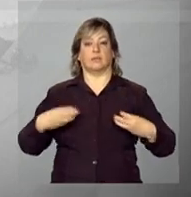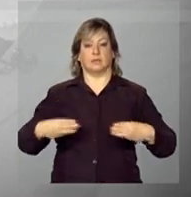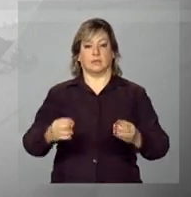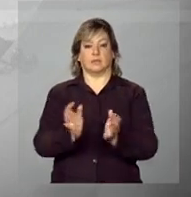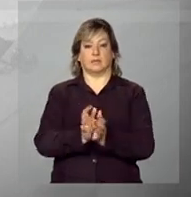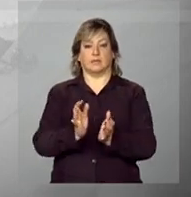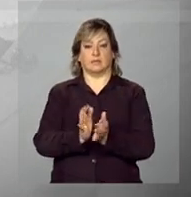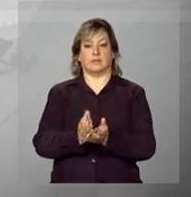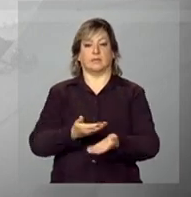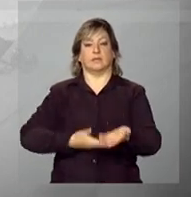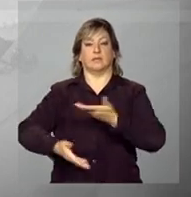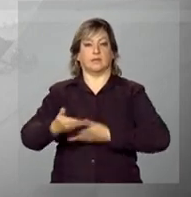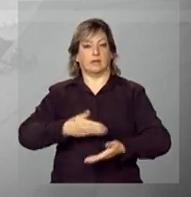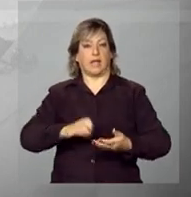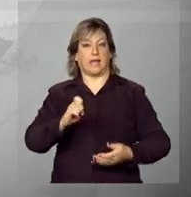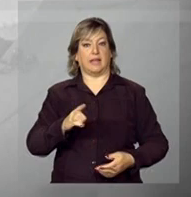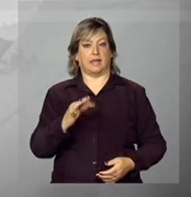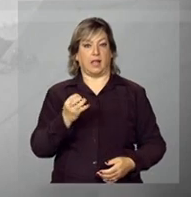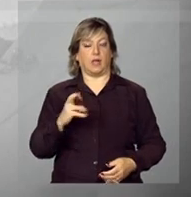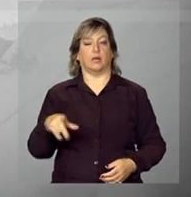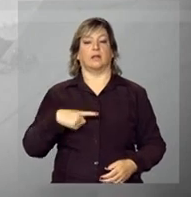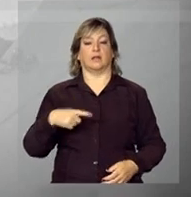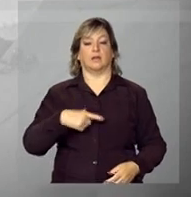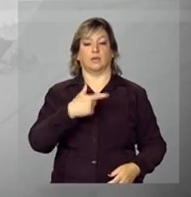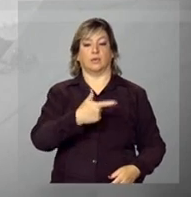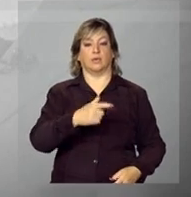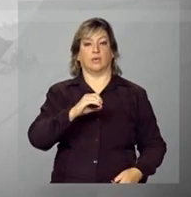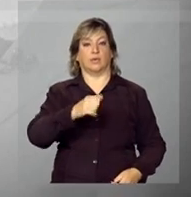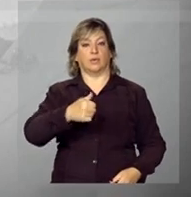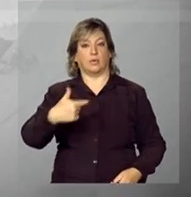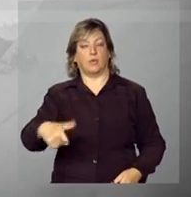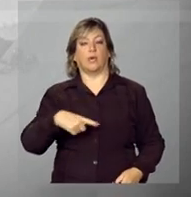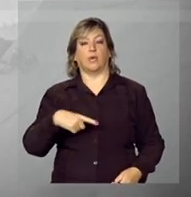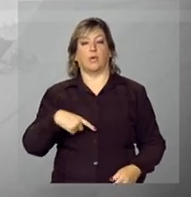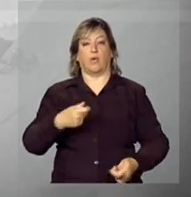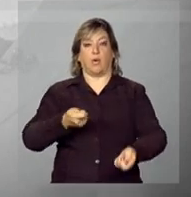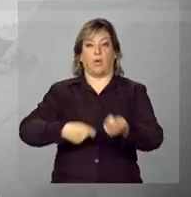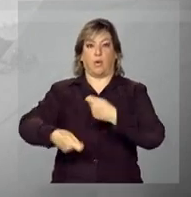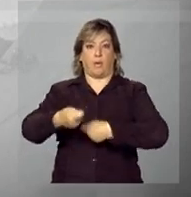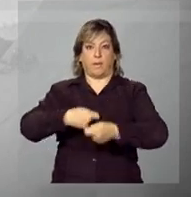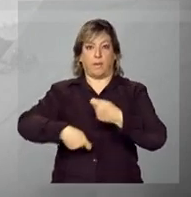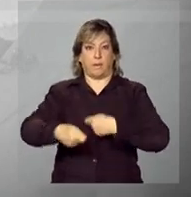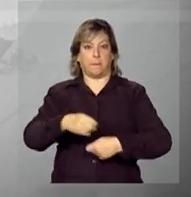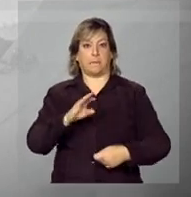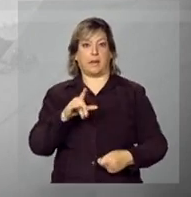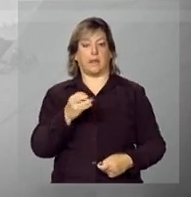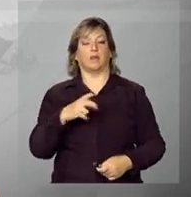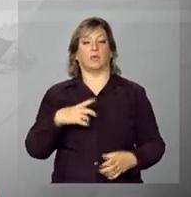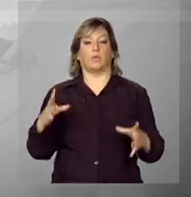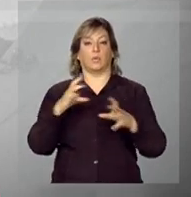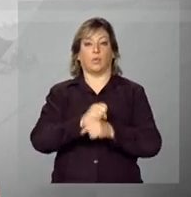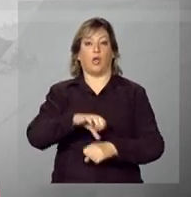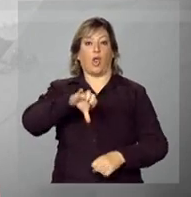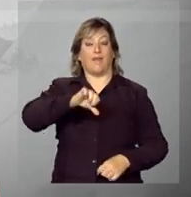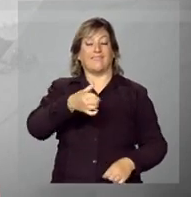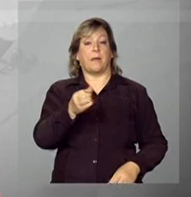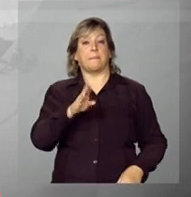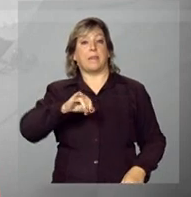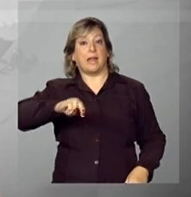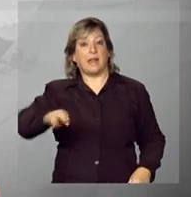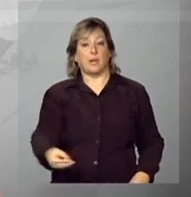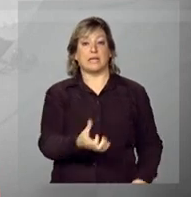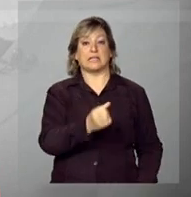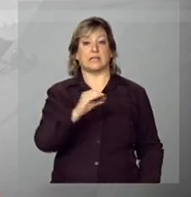das relações exteriores em 2012 o comércio bilateral atingiu 96 bilhões